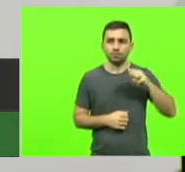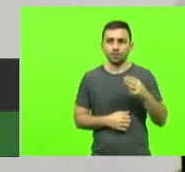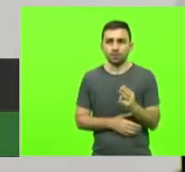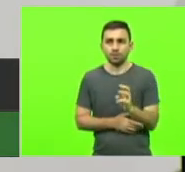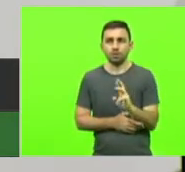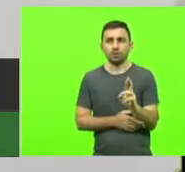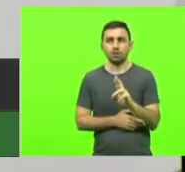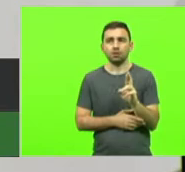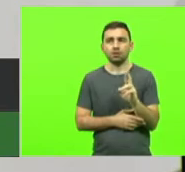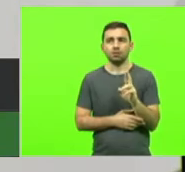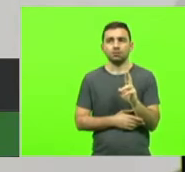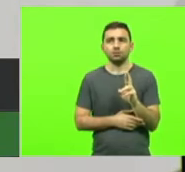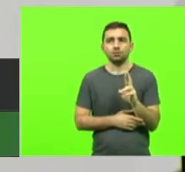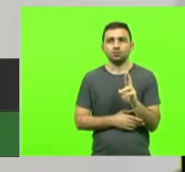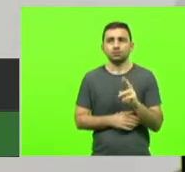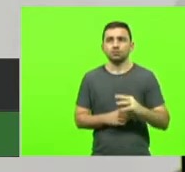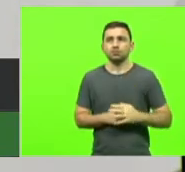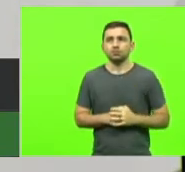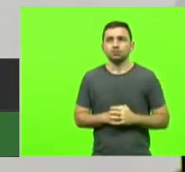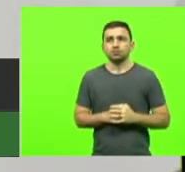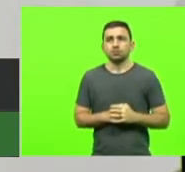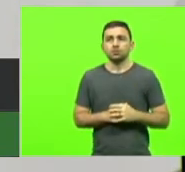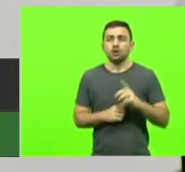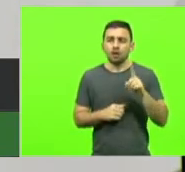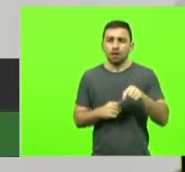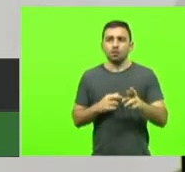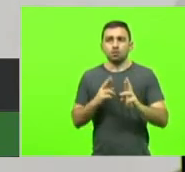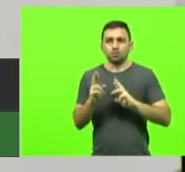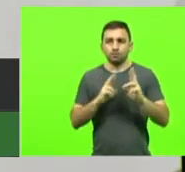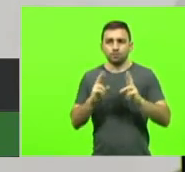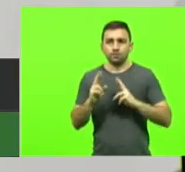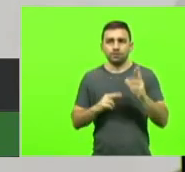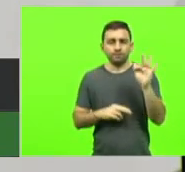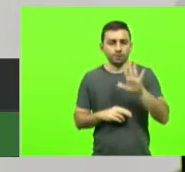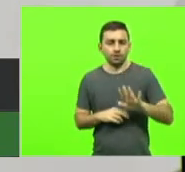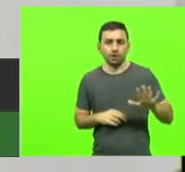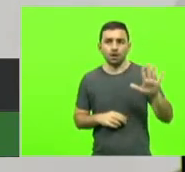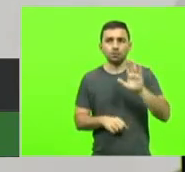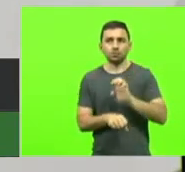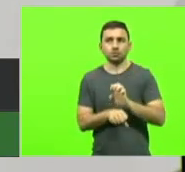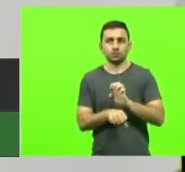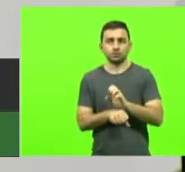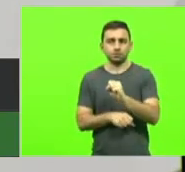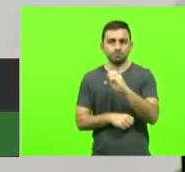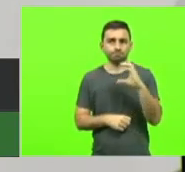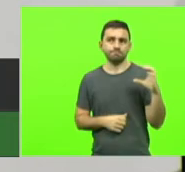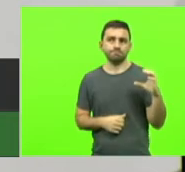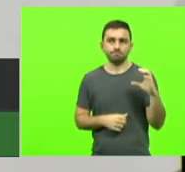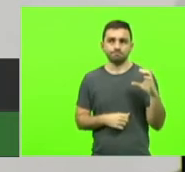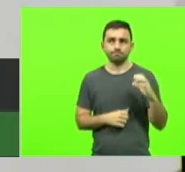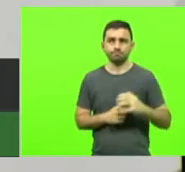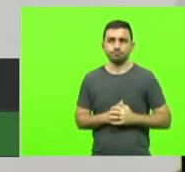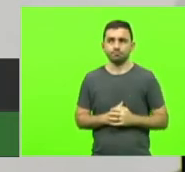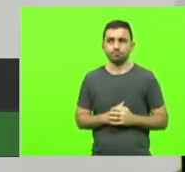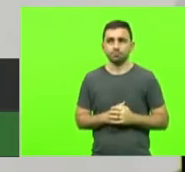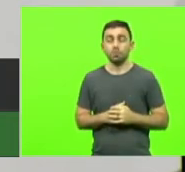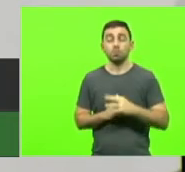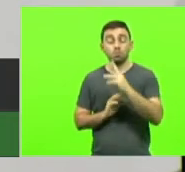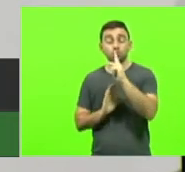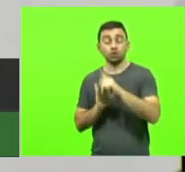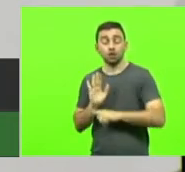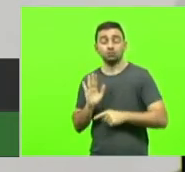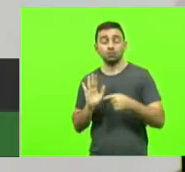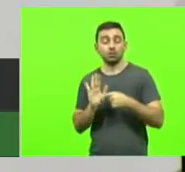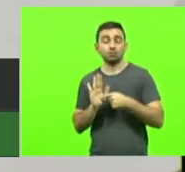R$450 milhões em rodovias federais do estado de Santa Catarina. Um projeto que